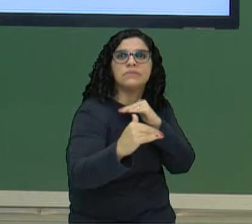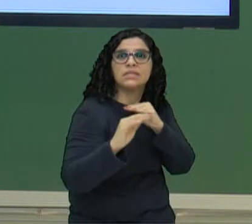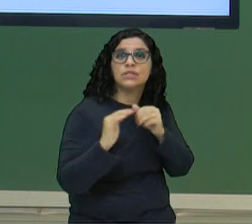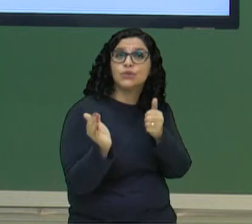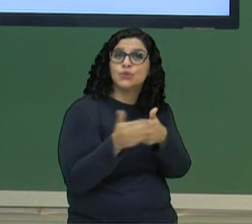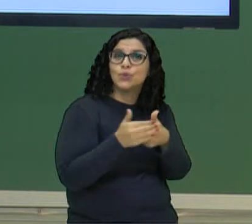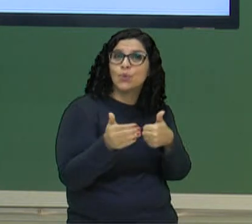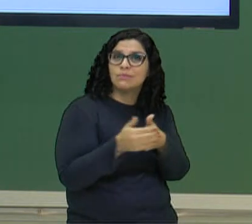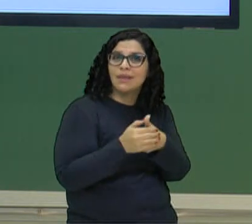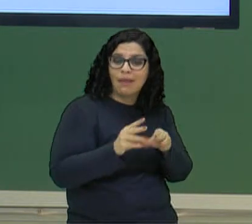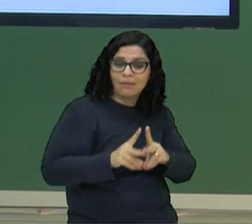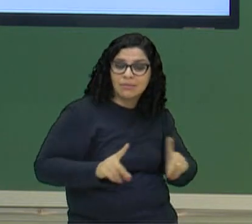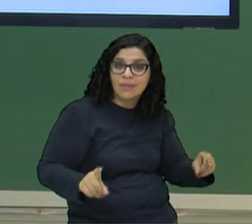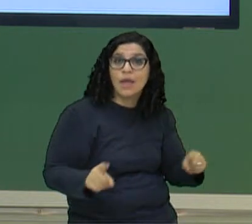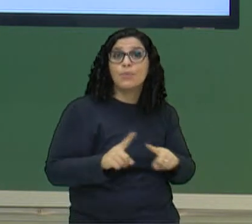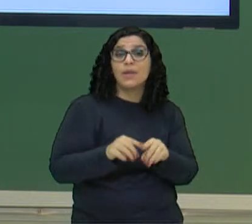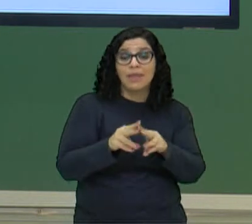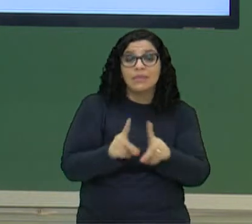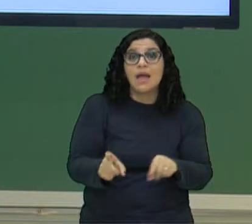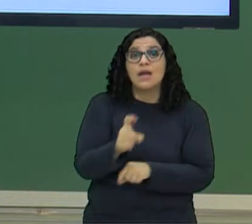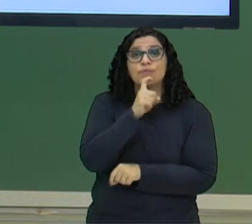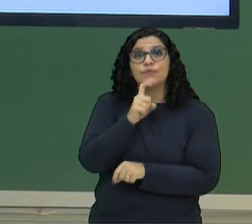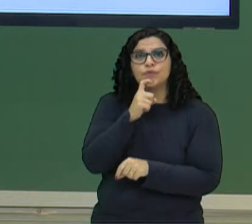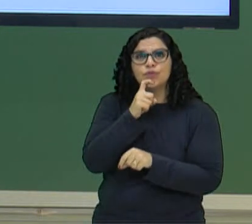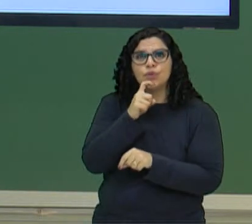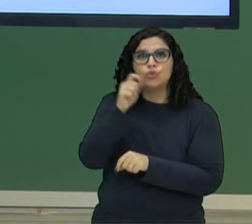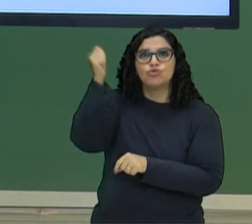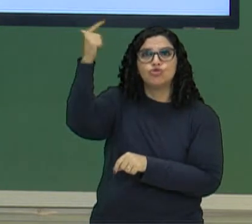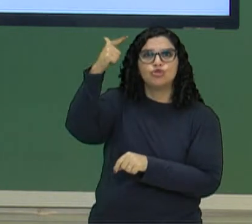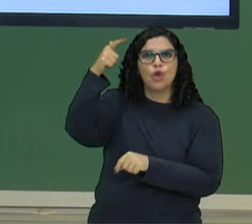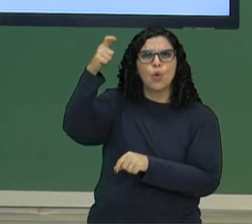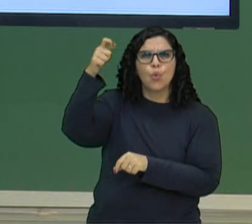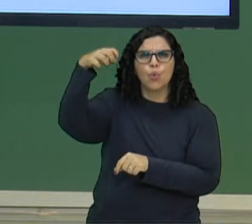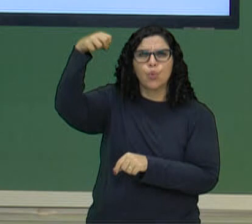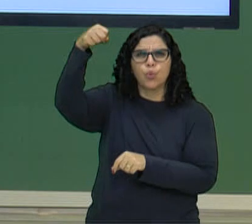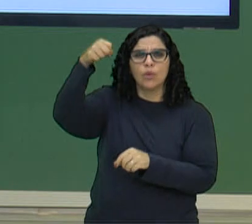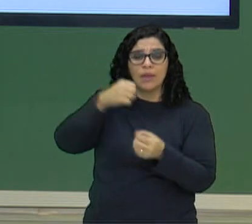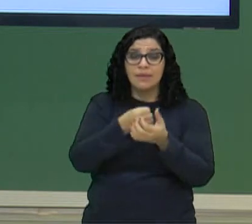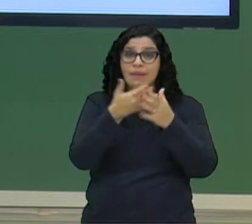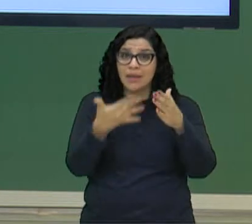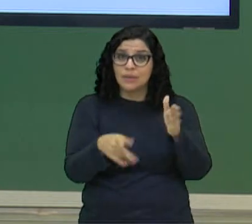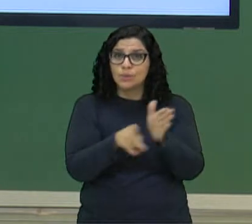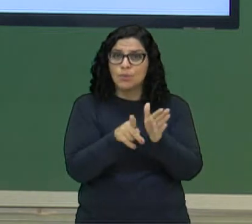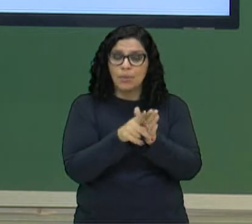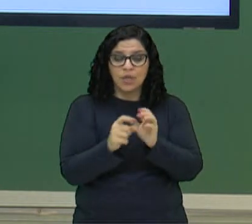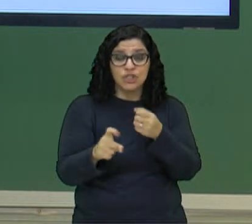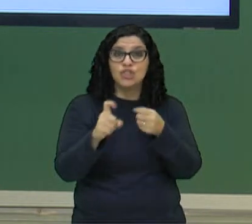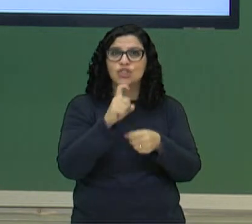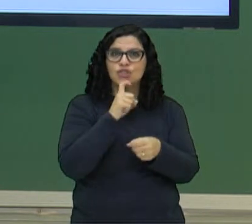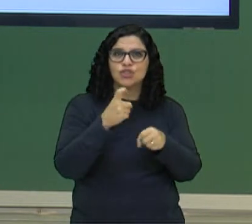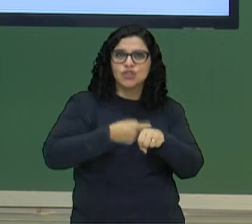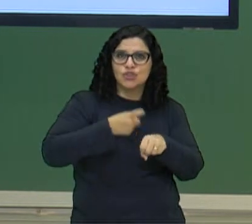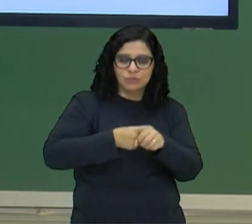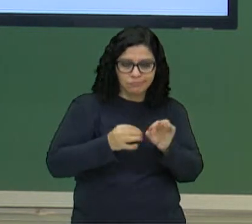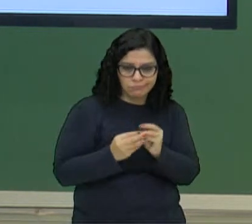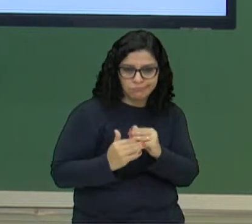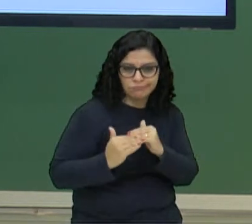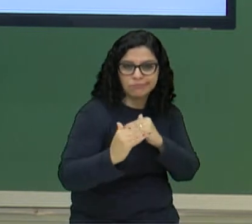No inverno eles têm problemas de congelamento do solo, eles têm, não são problemas, são características do lugar, né? O solo